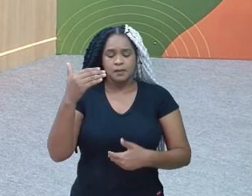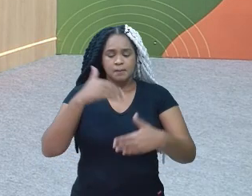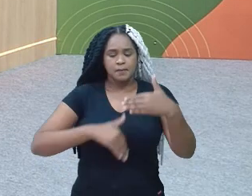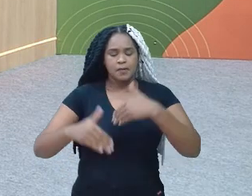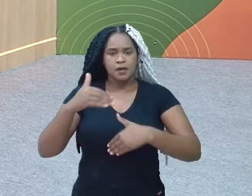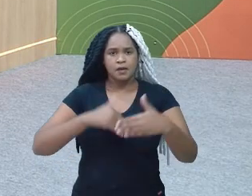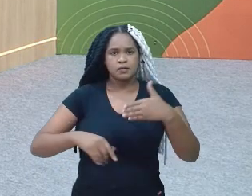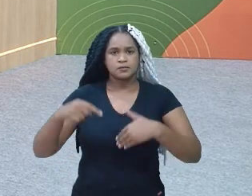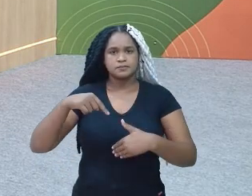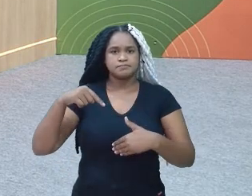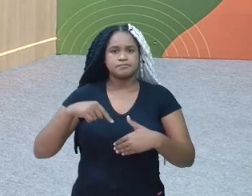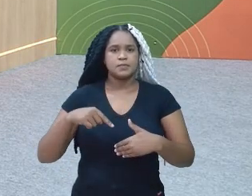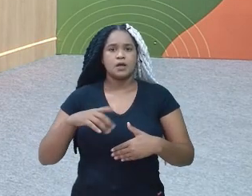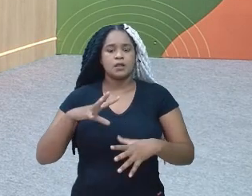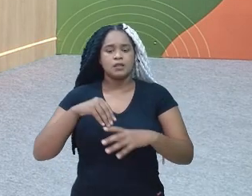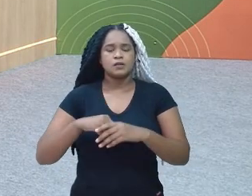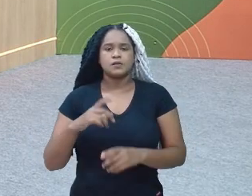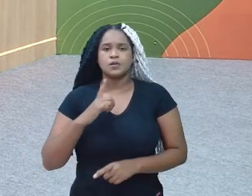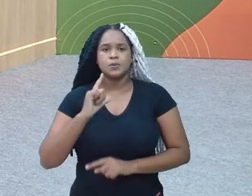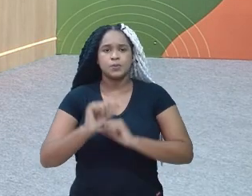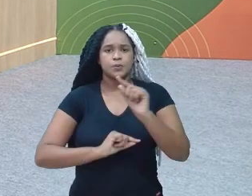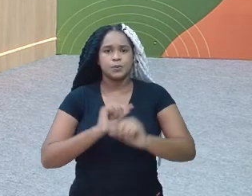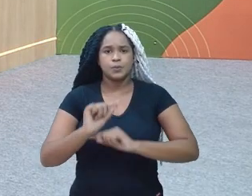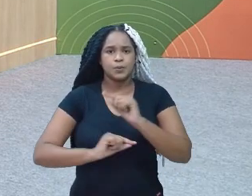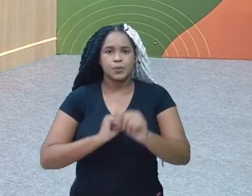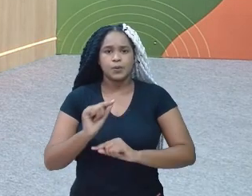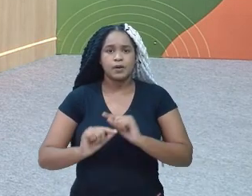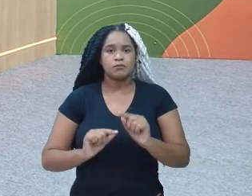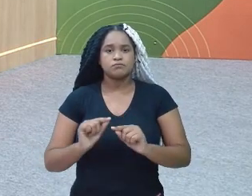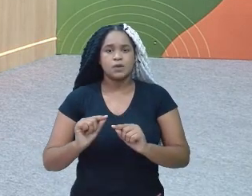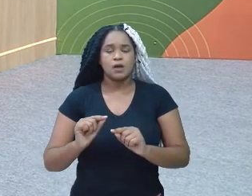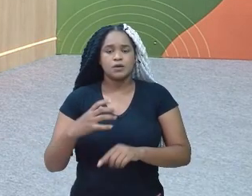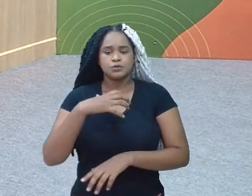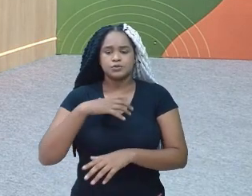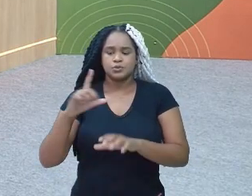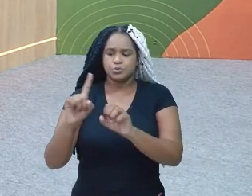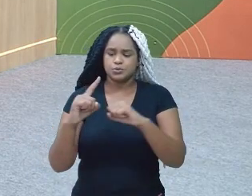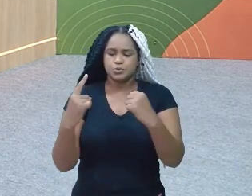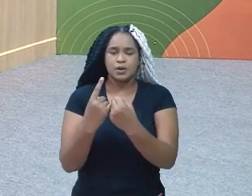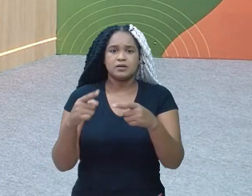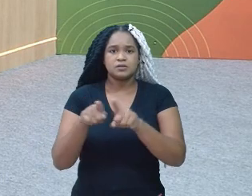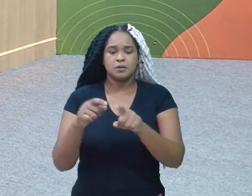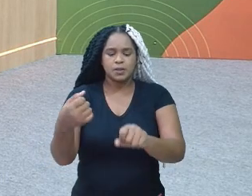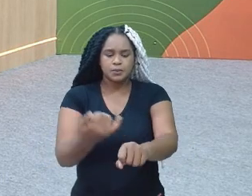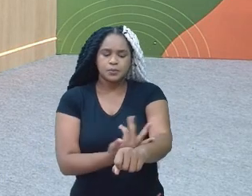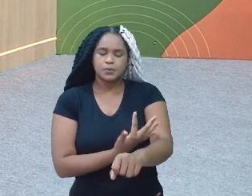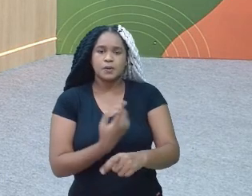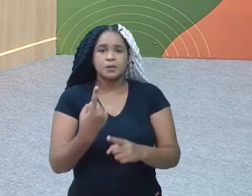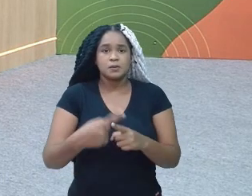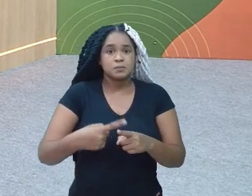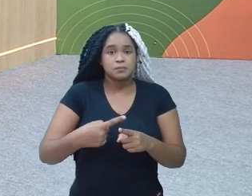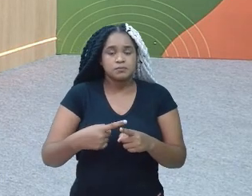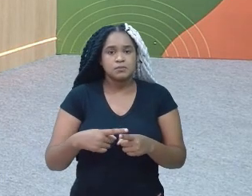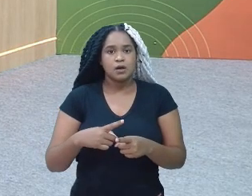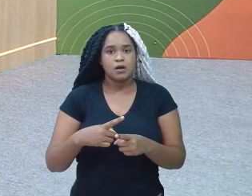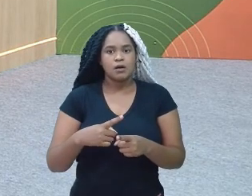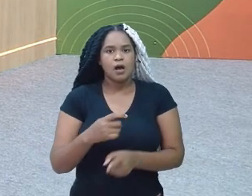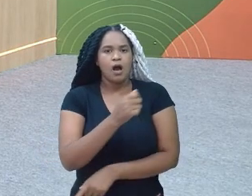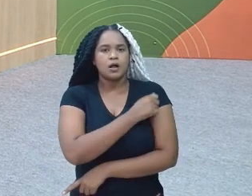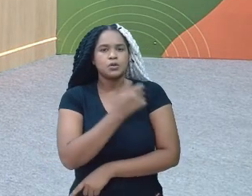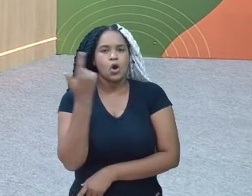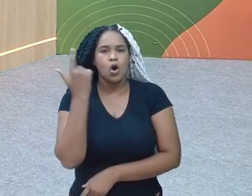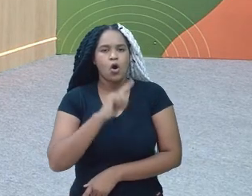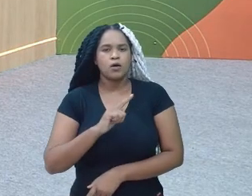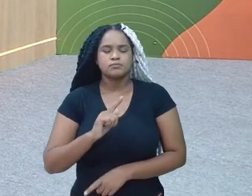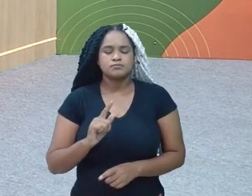trabalhamos o social, o emocional, entende? Porque trabalhamos com esse estudante para que ele conviva de maneira